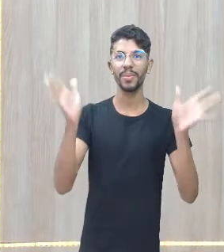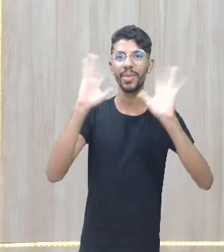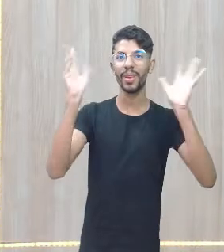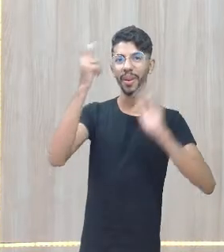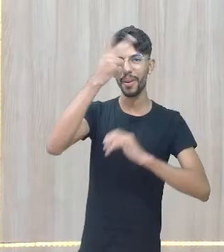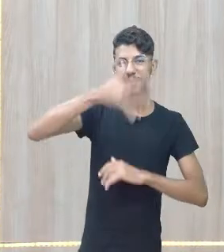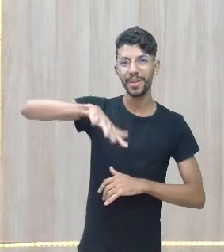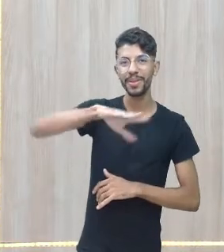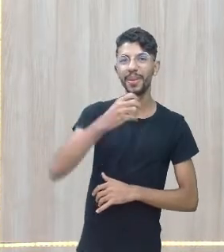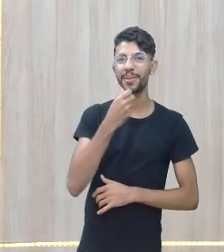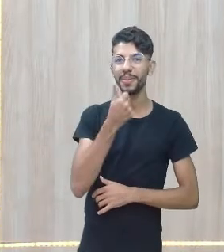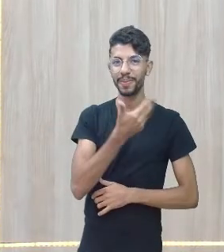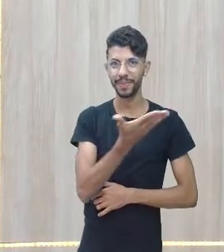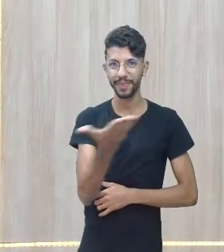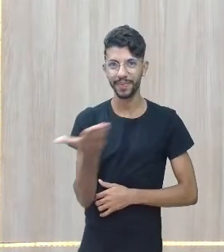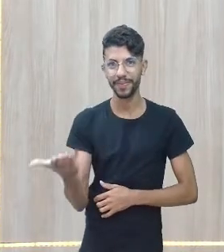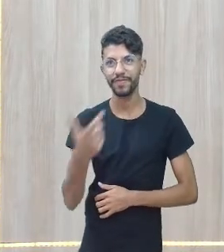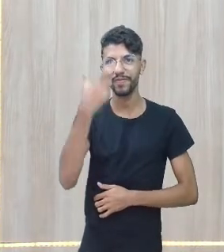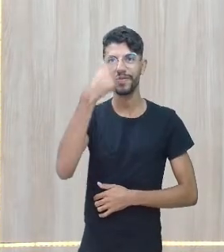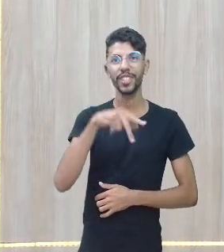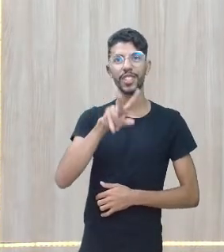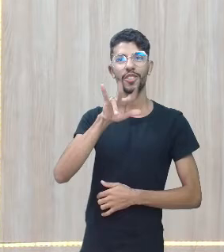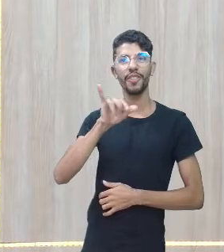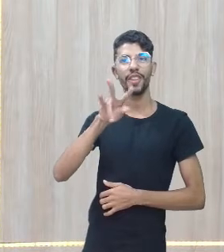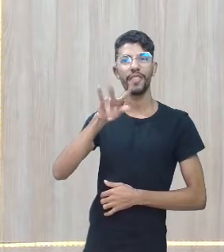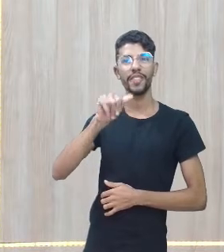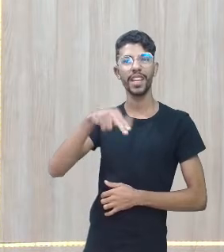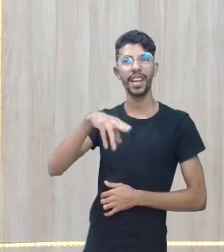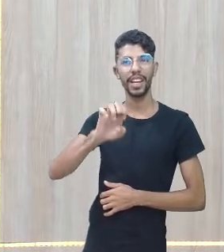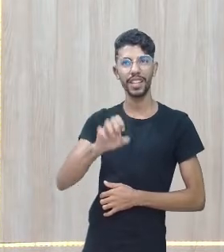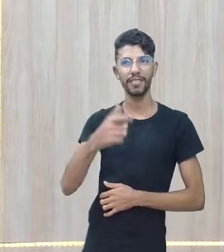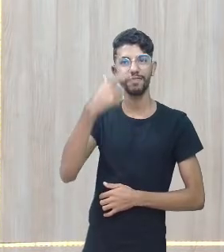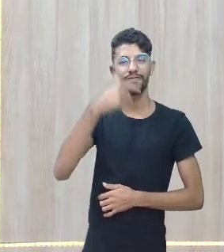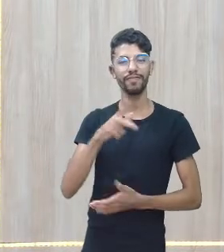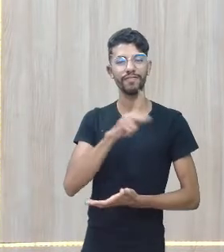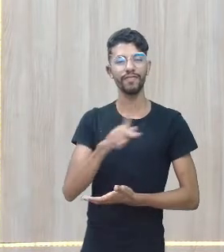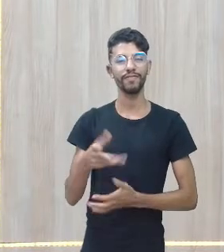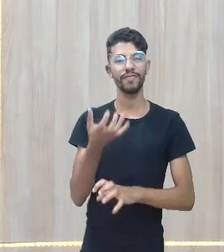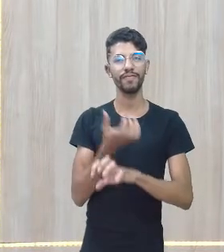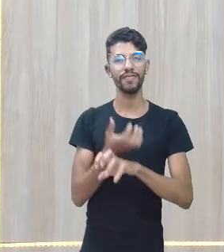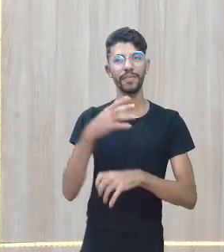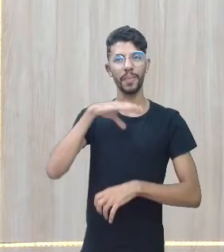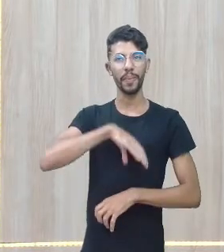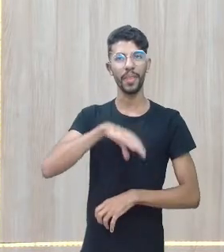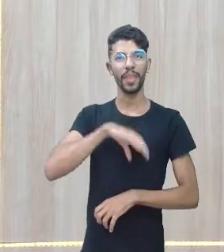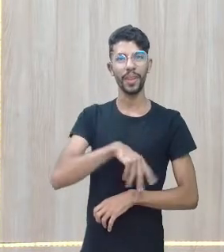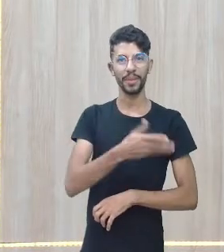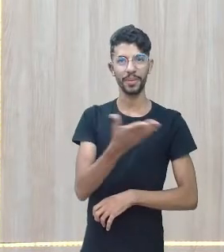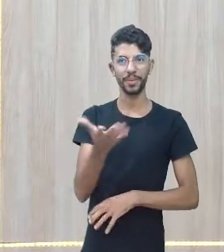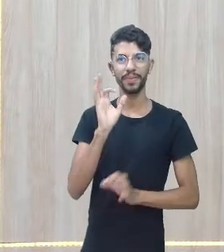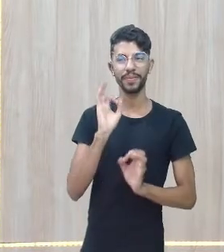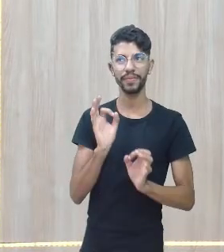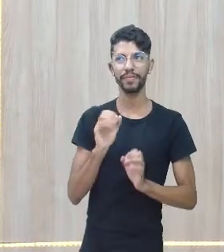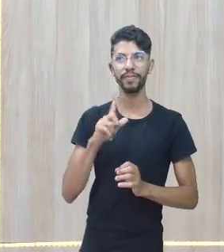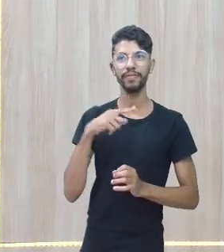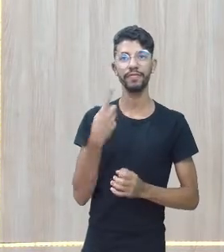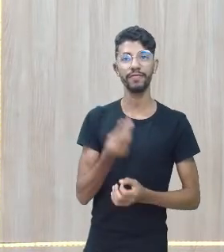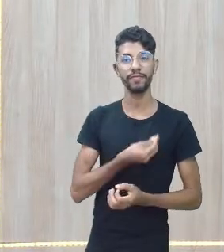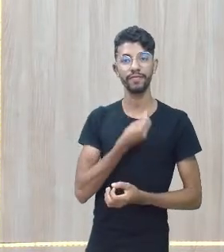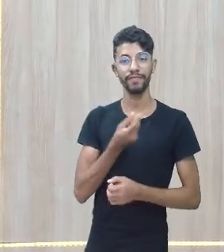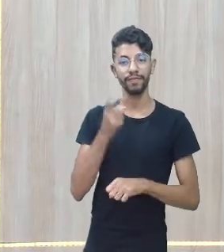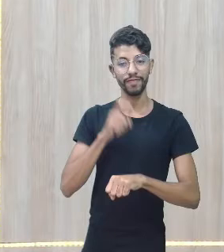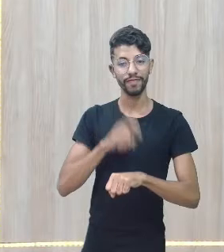Oi, gente, tudo bem com vocês? Eu sou Viviane Santos e hoje eu serei a professora de língua portuguesa de vocês, tá certo? Nós estamos ao